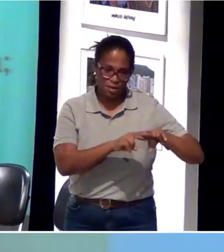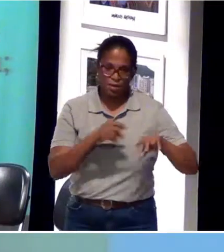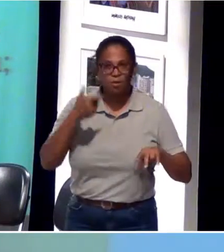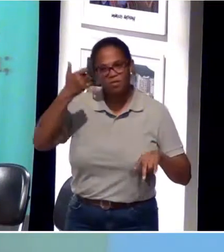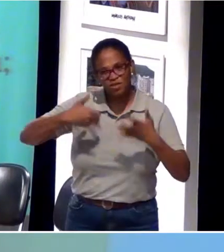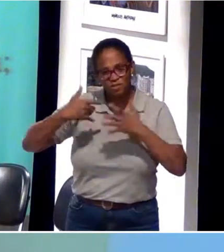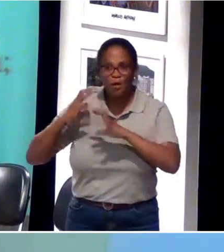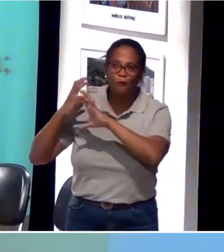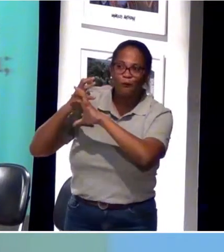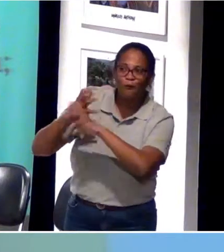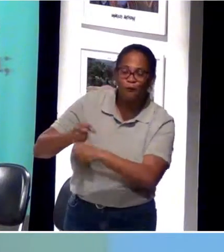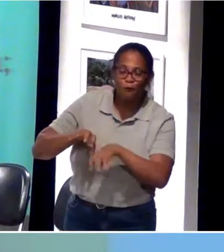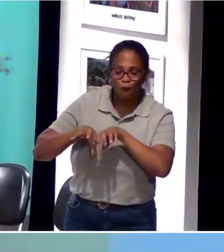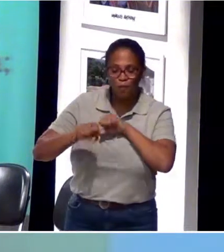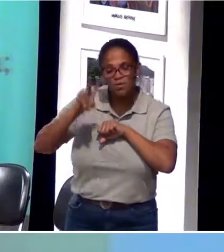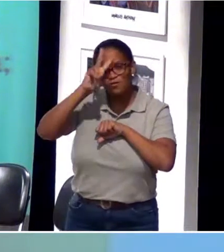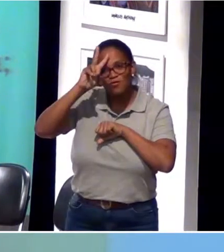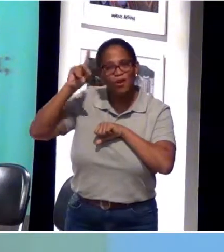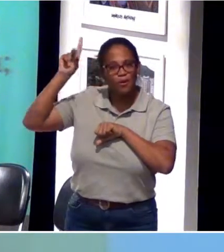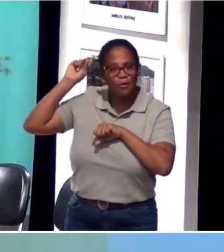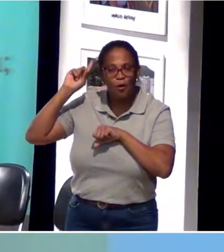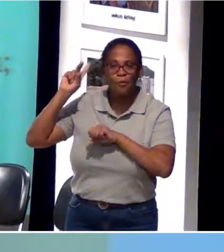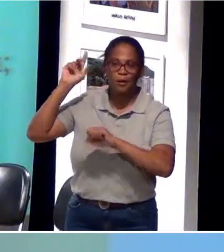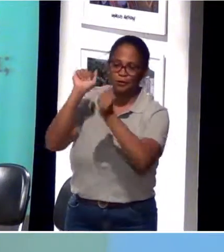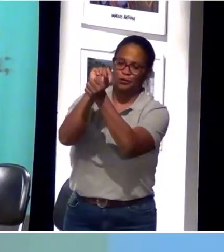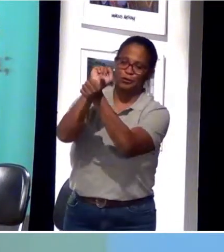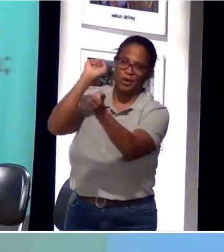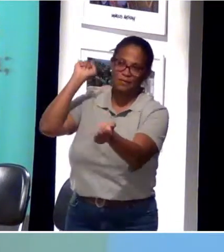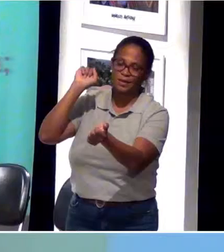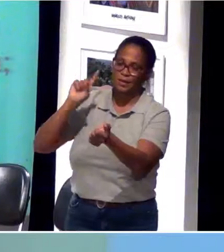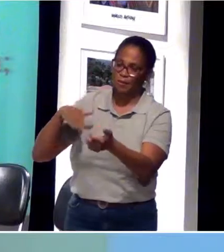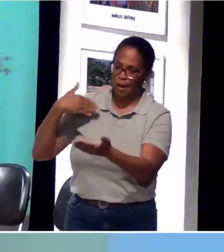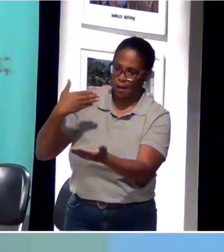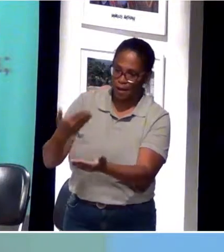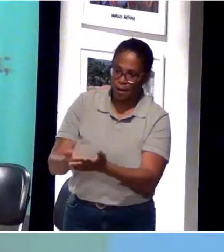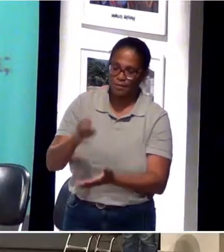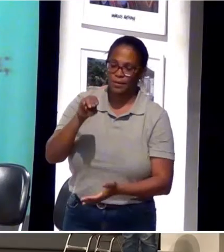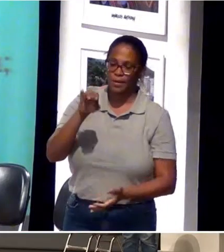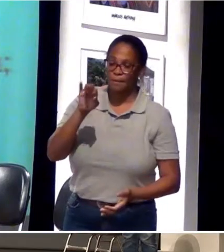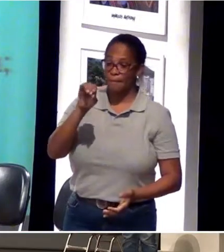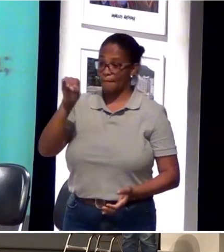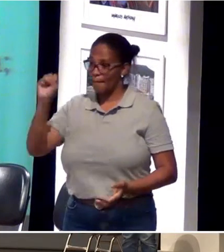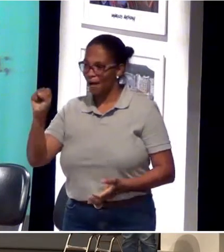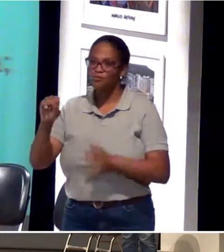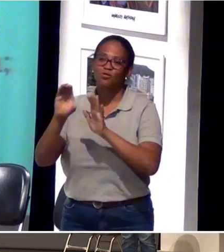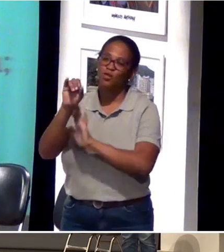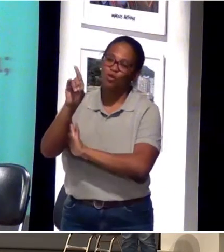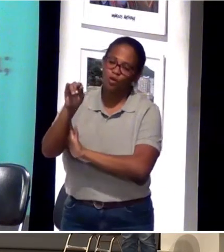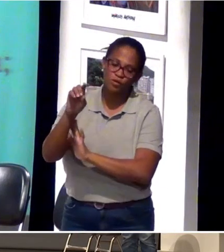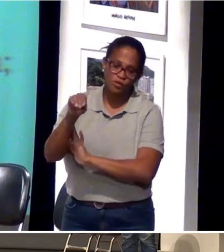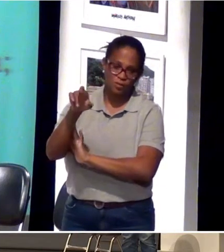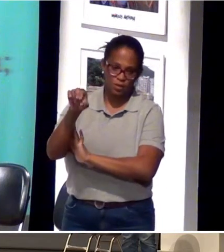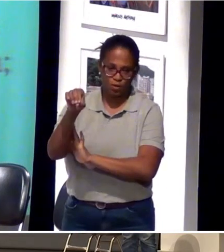formação histórica, né, porque é desde a escravidão, Melo Matos, Código de Menores, você tem a